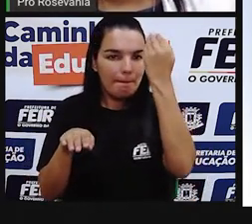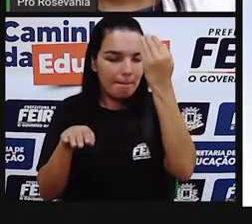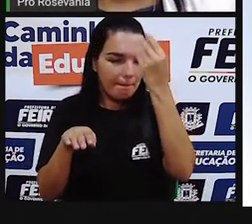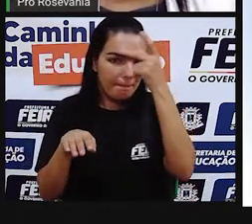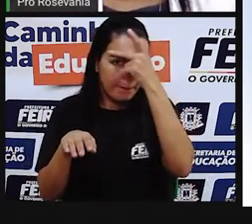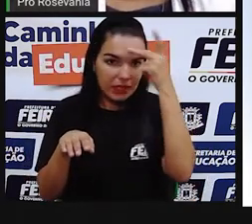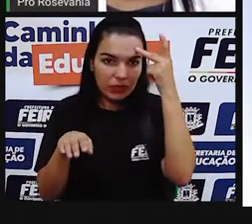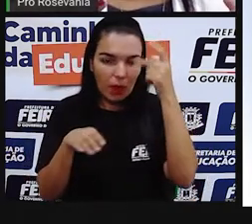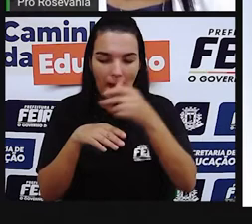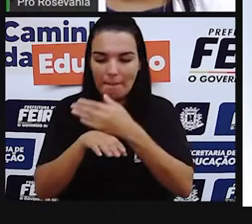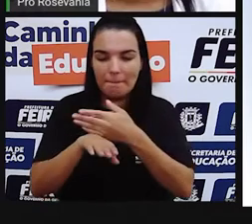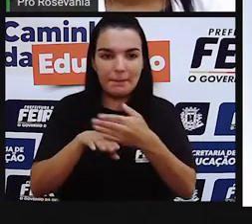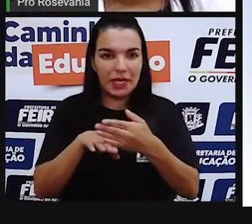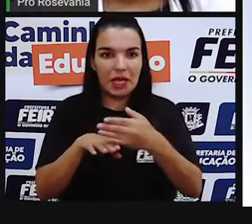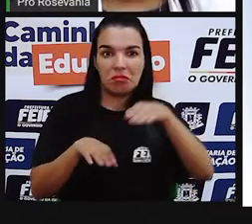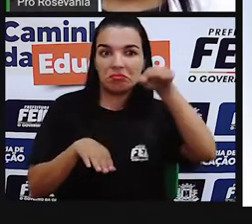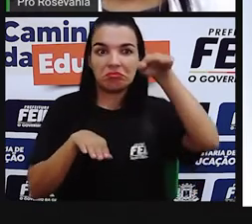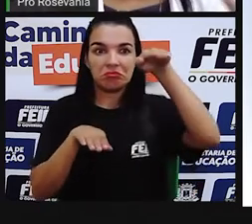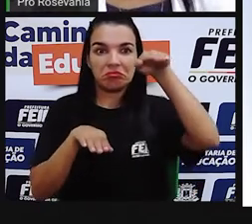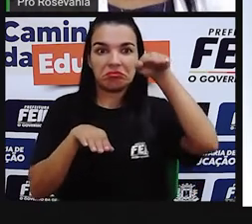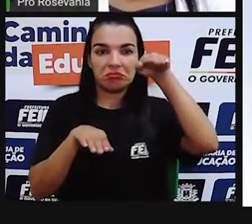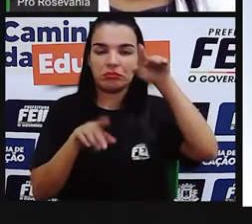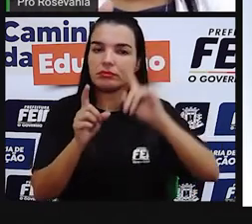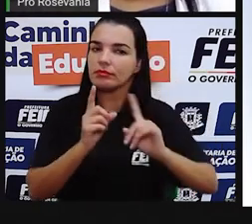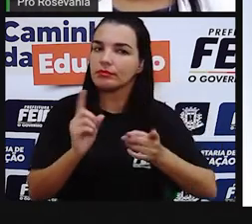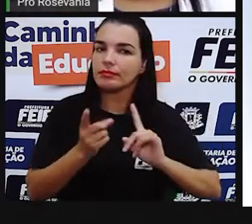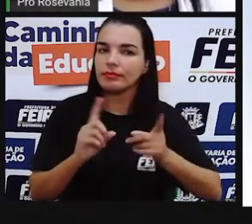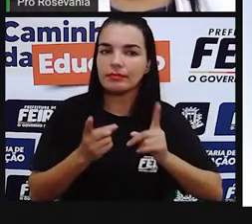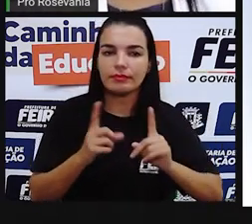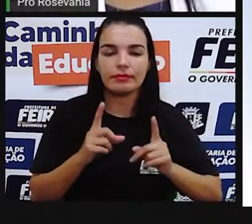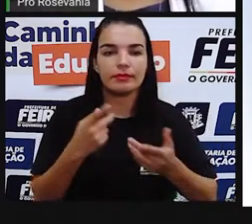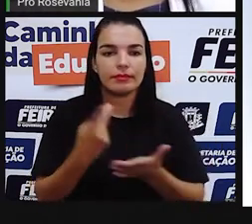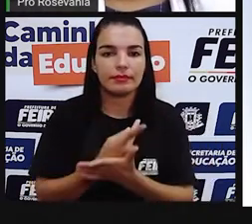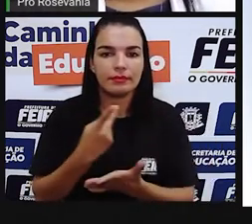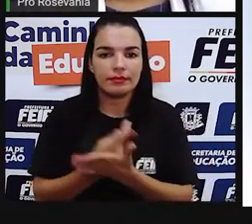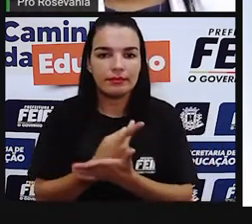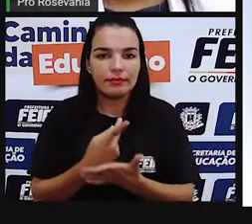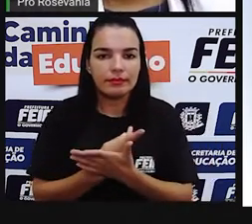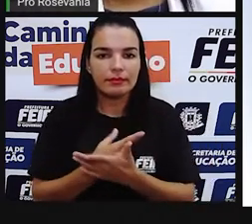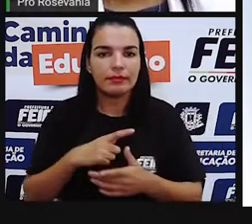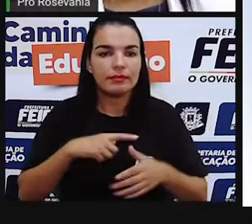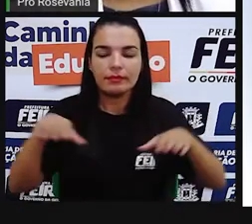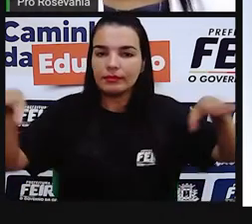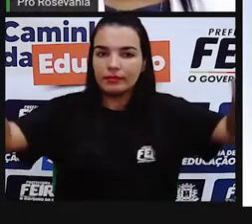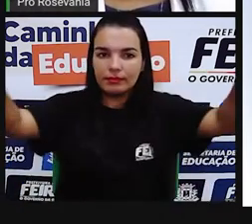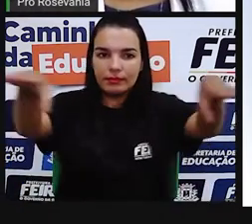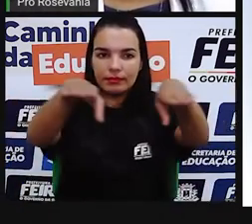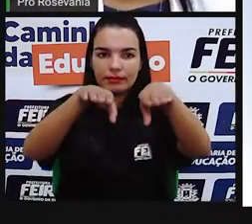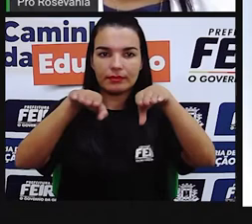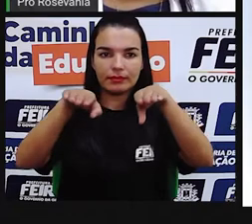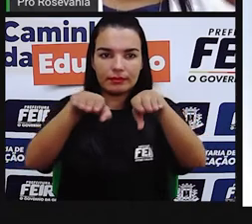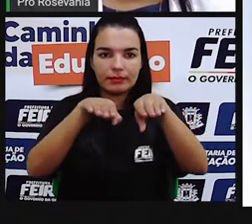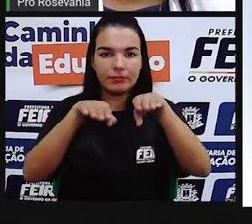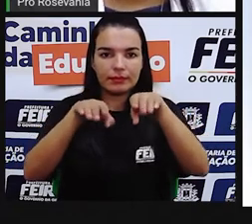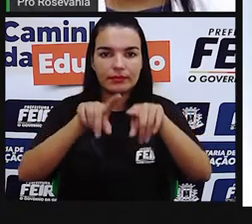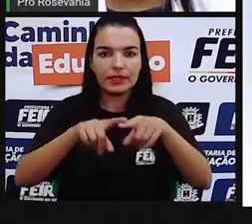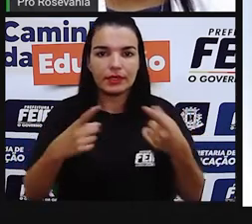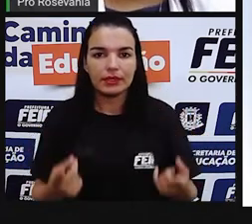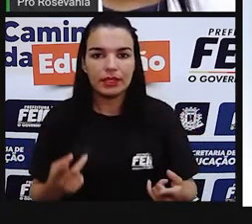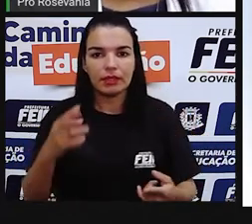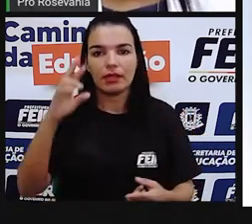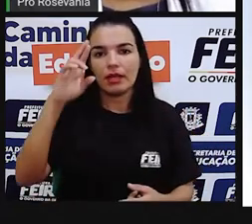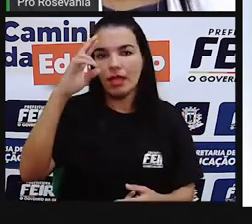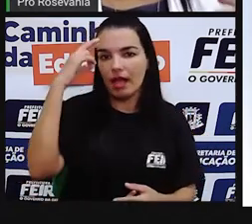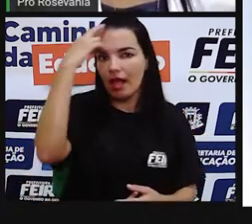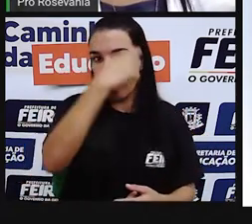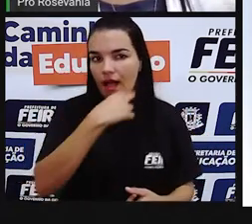que ser menosprezada. Em alguns momentos da história, nem pessoas essa raça é. Então, nós estamos falando da raça